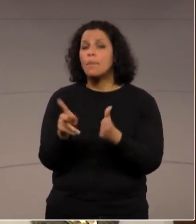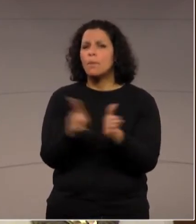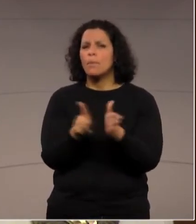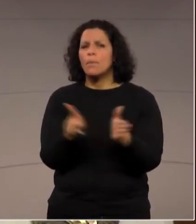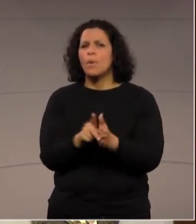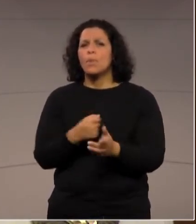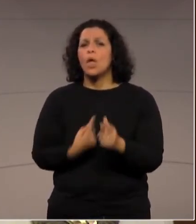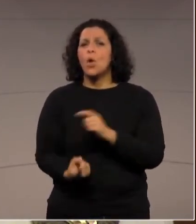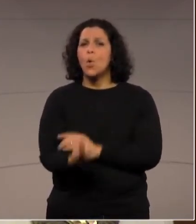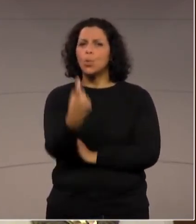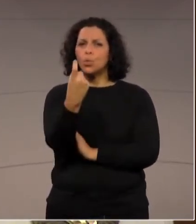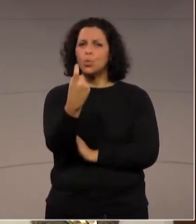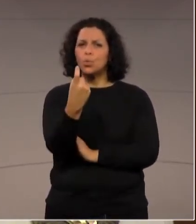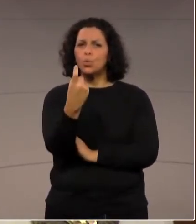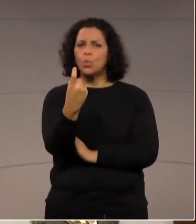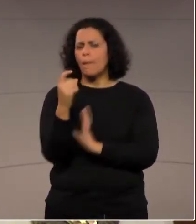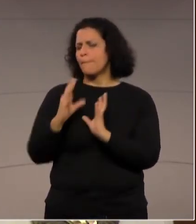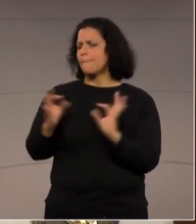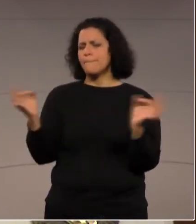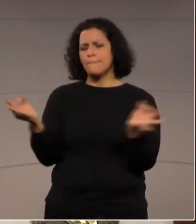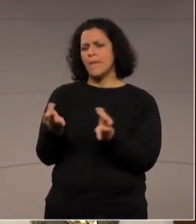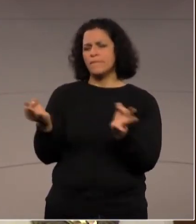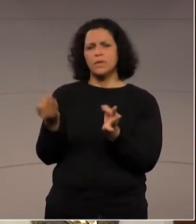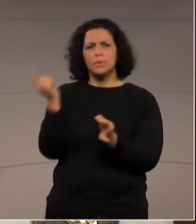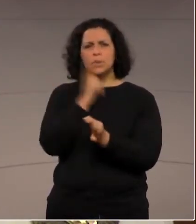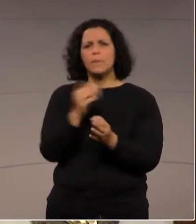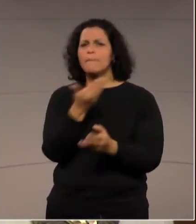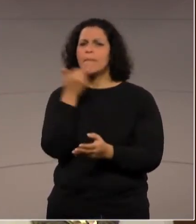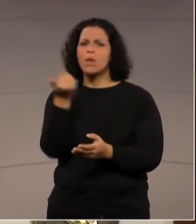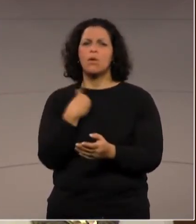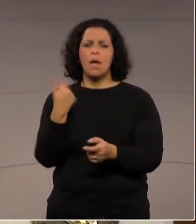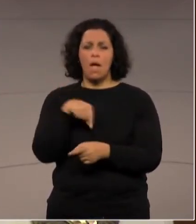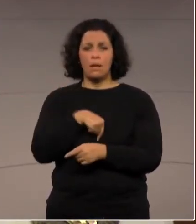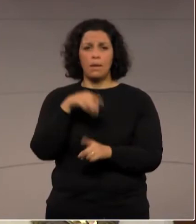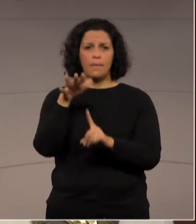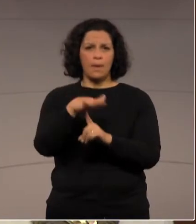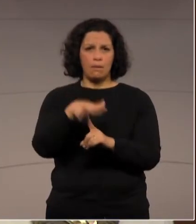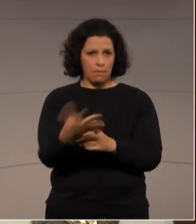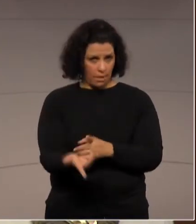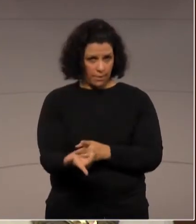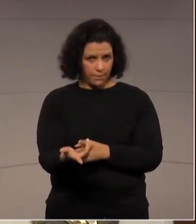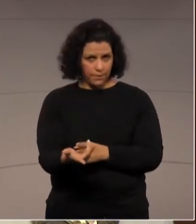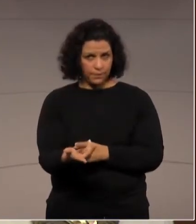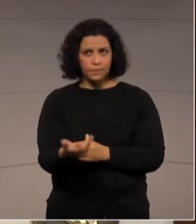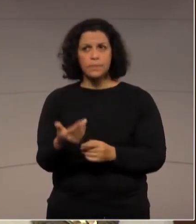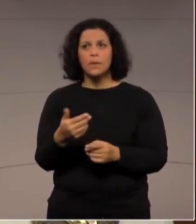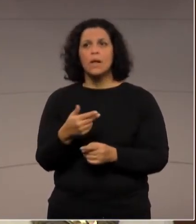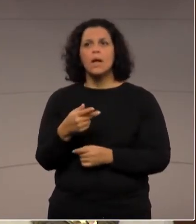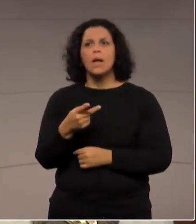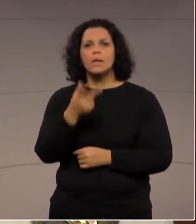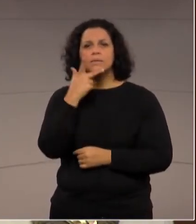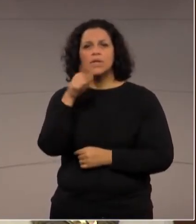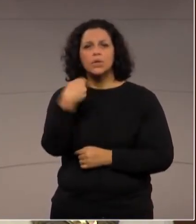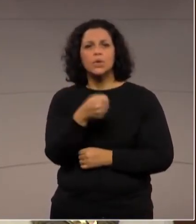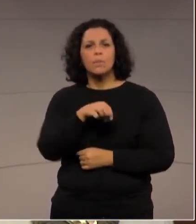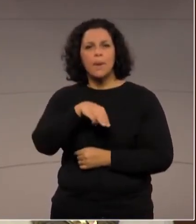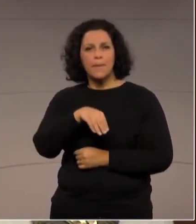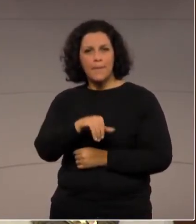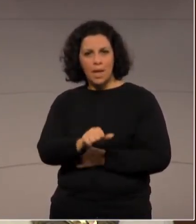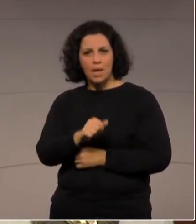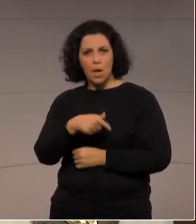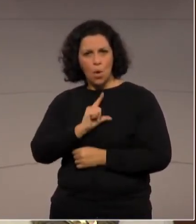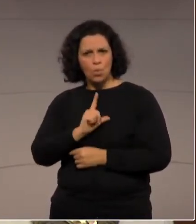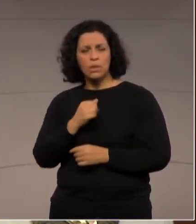único e santo pra se fazer uma melhoria do estado a fala do presidente da câmara rodrigo maia